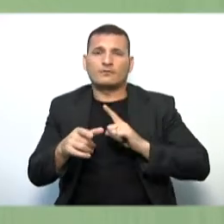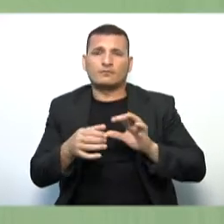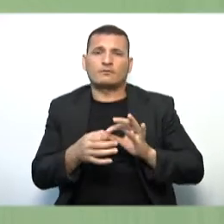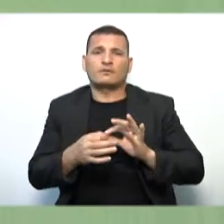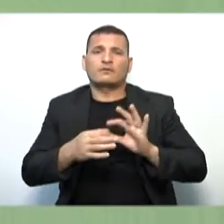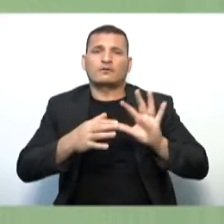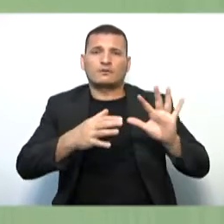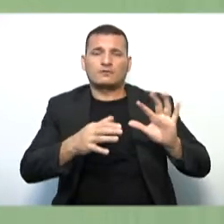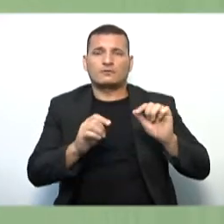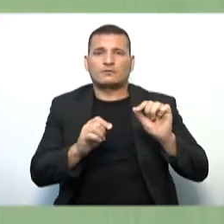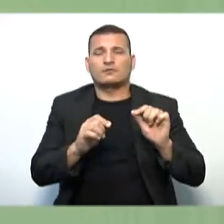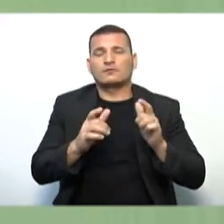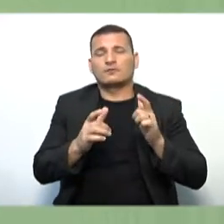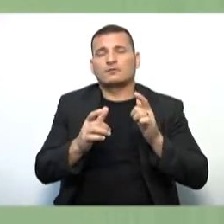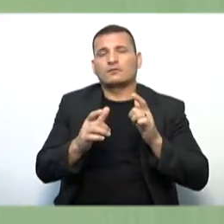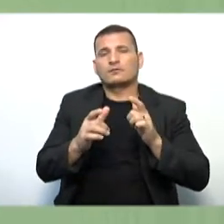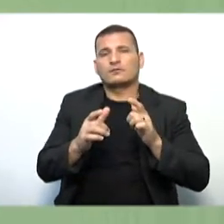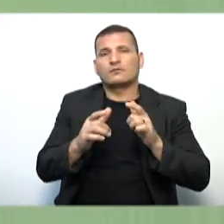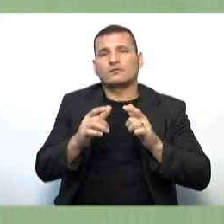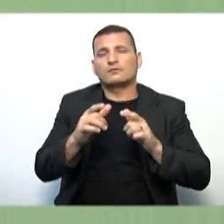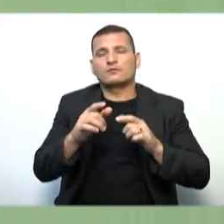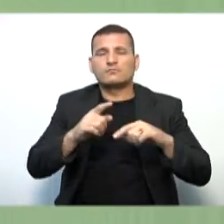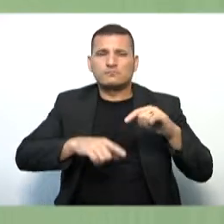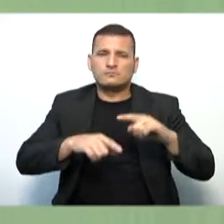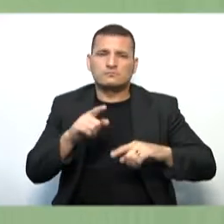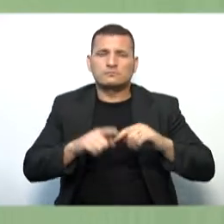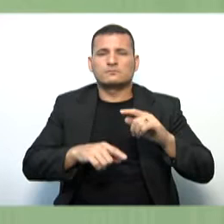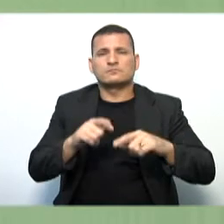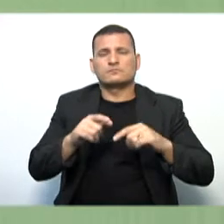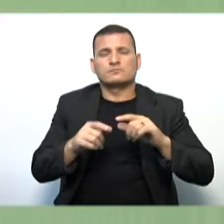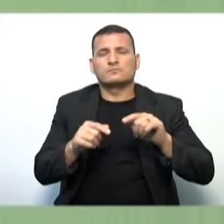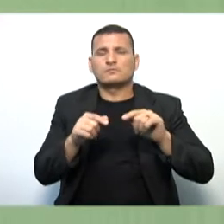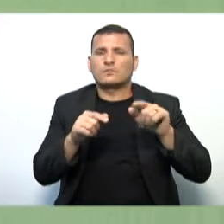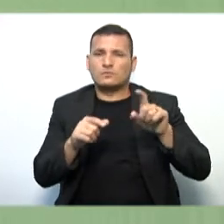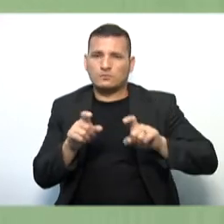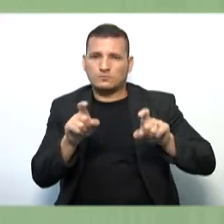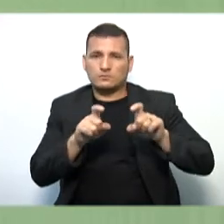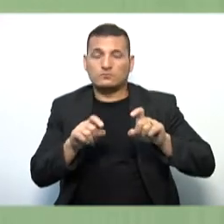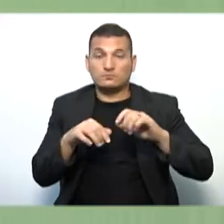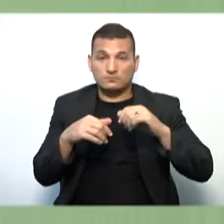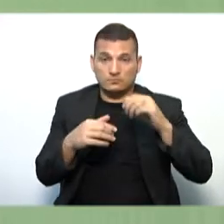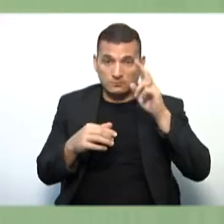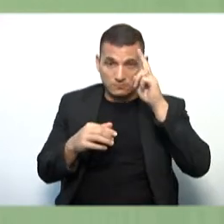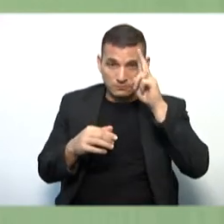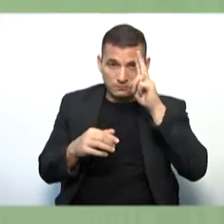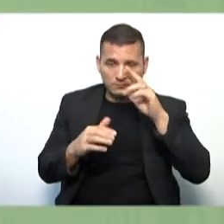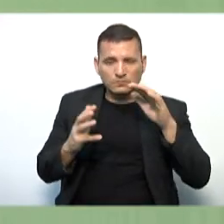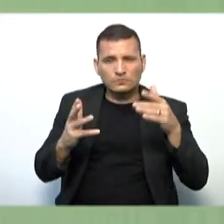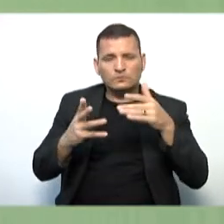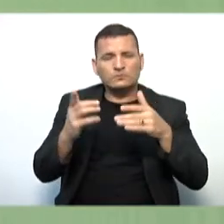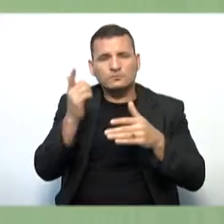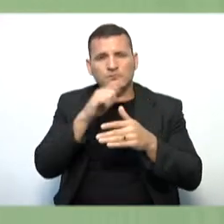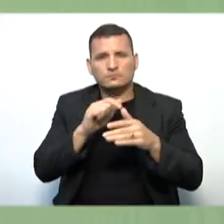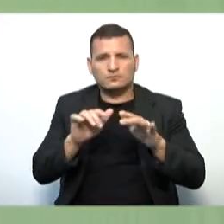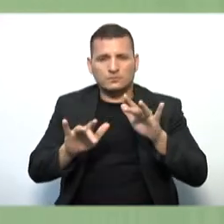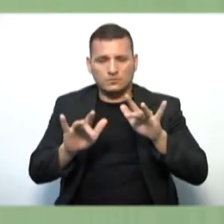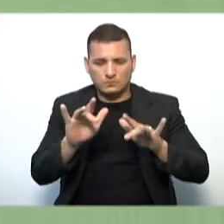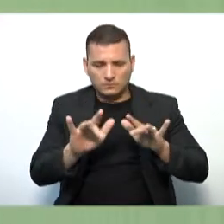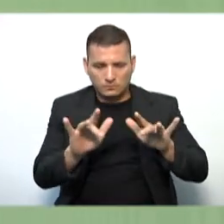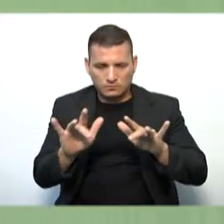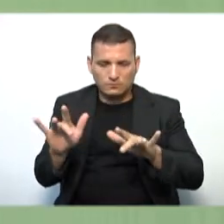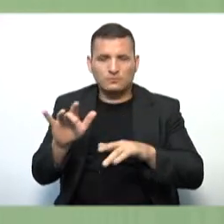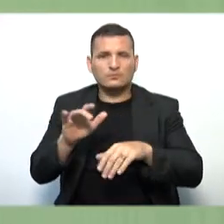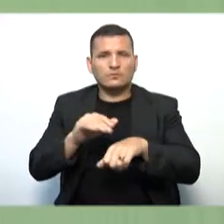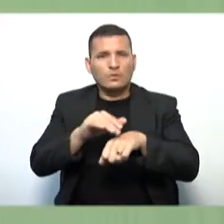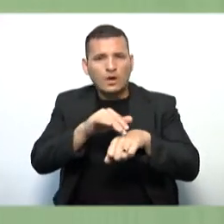à computação, ok? Então, lembrando, tudo que a gente consegue tocar, né? Tudo que é físico em um